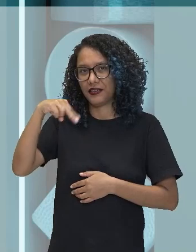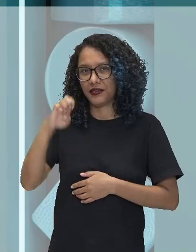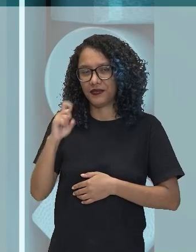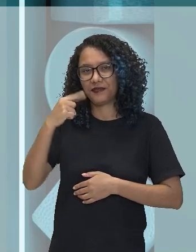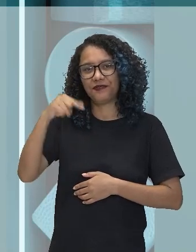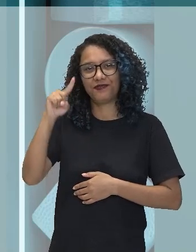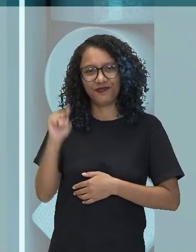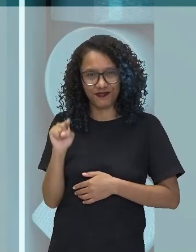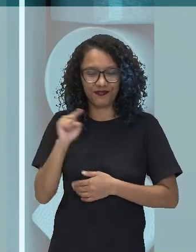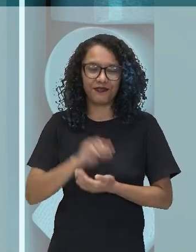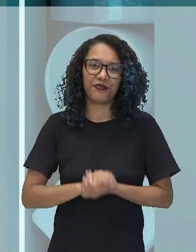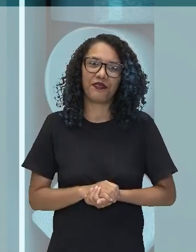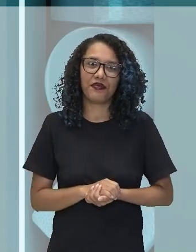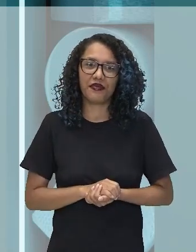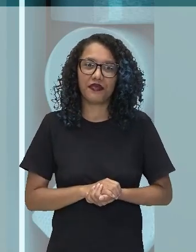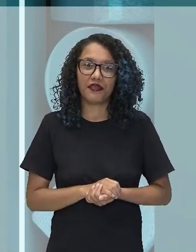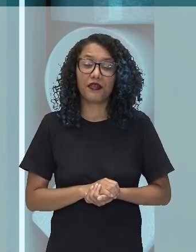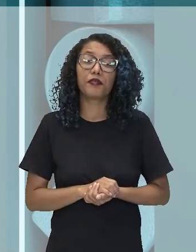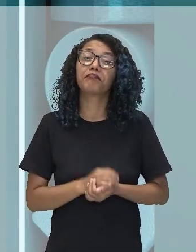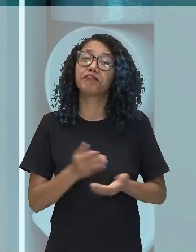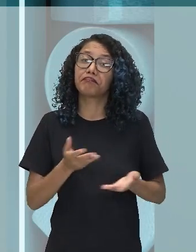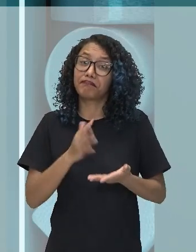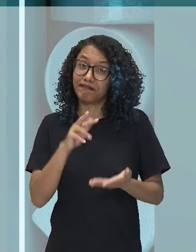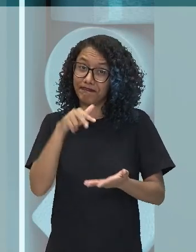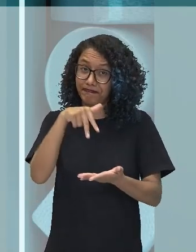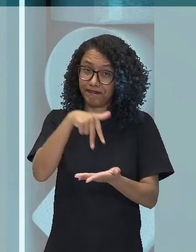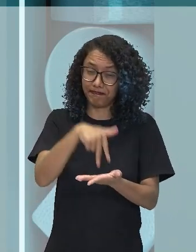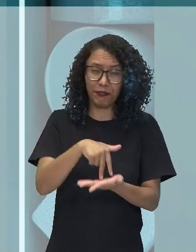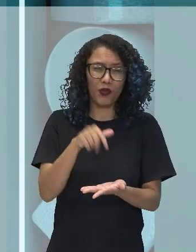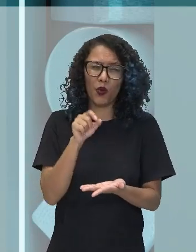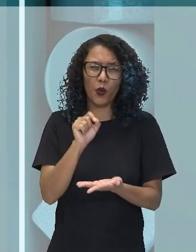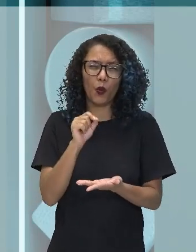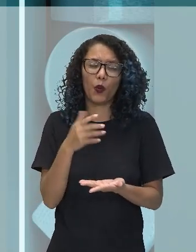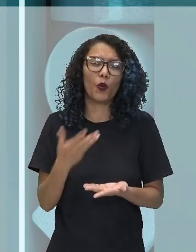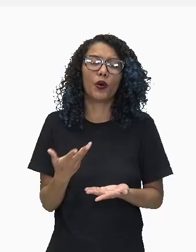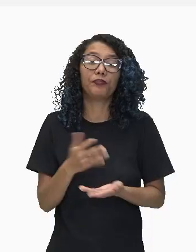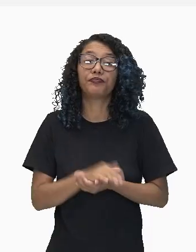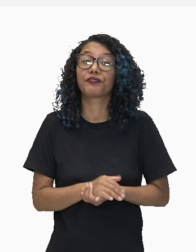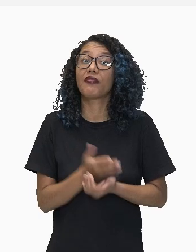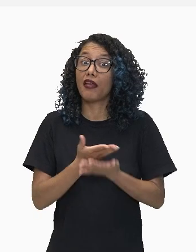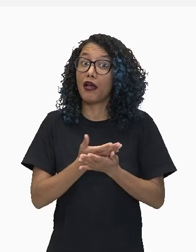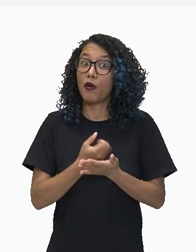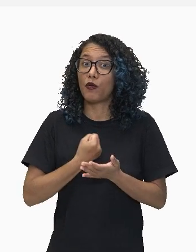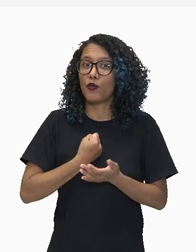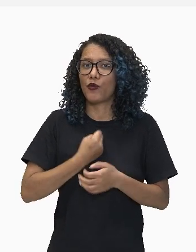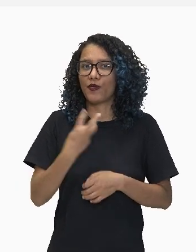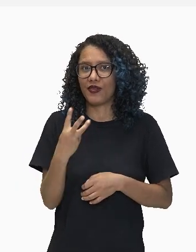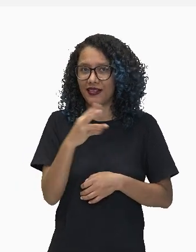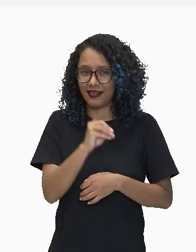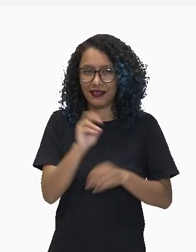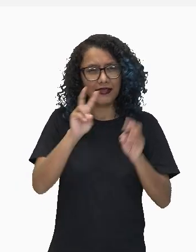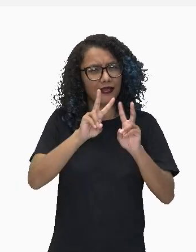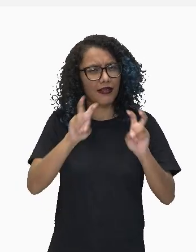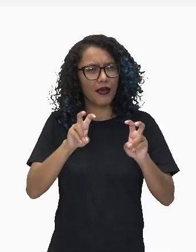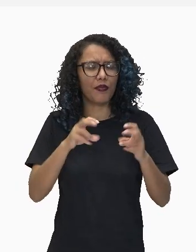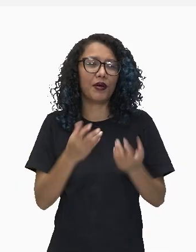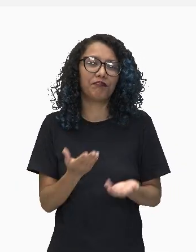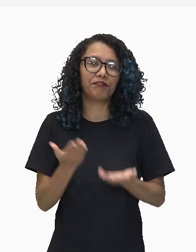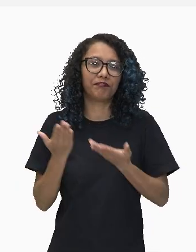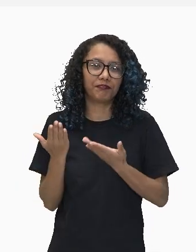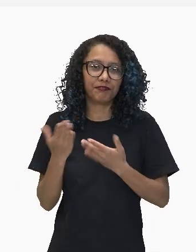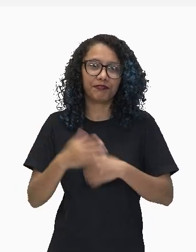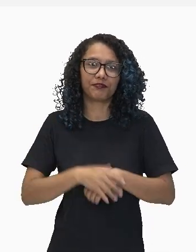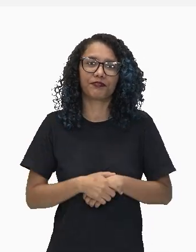René Moreira e acá estamos para a classe de número 30. Aula 30, objeto